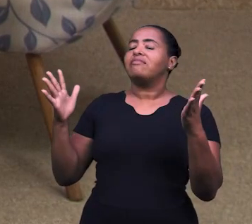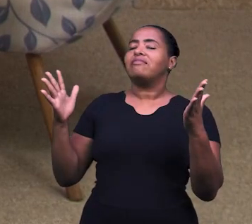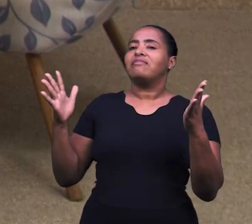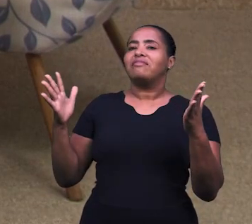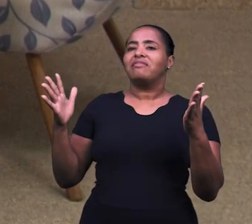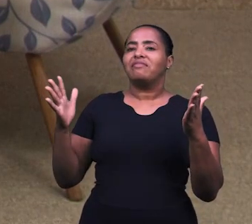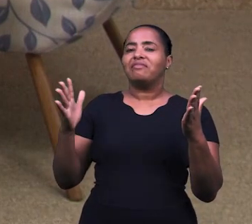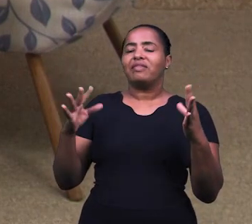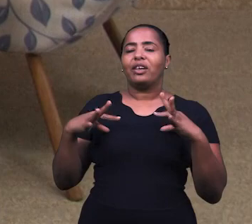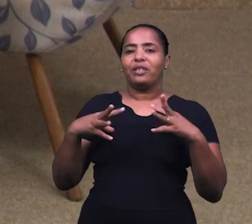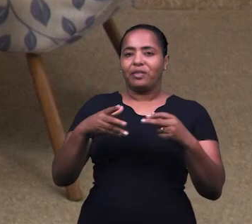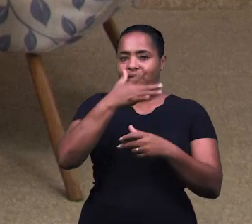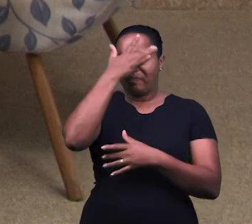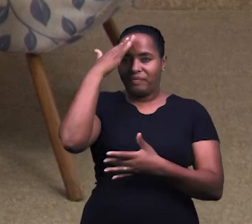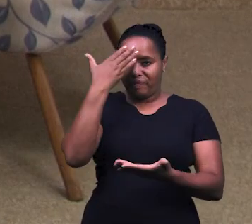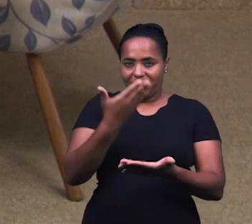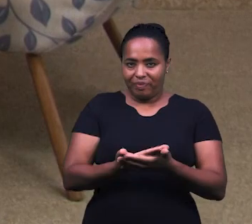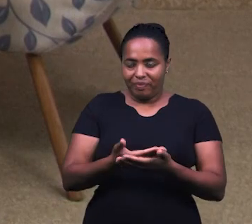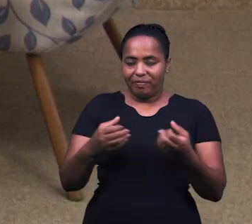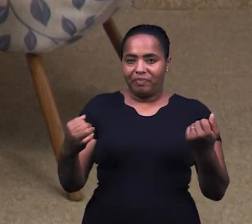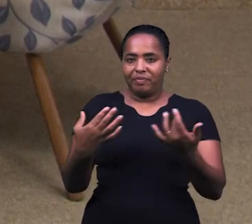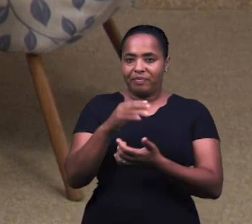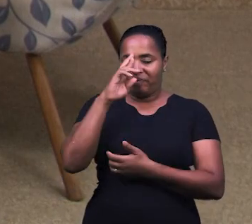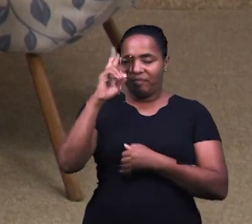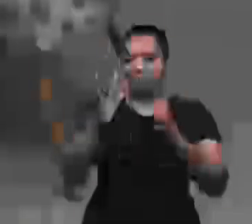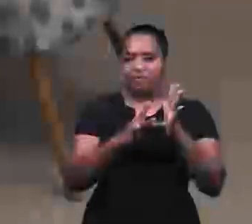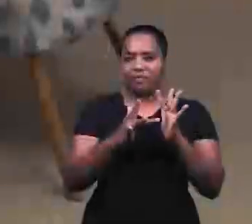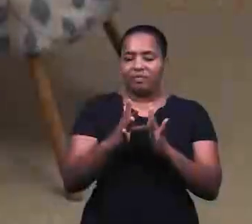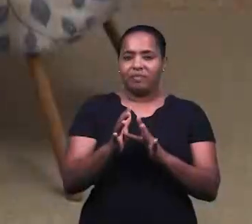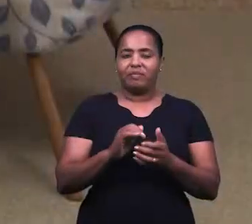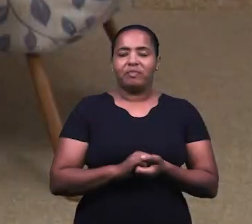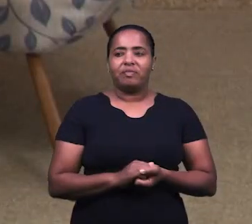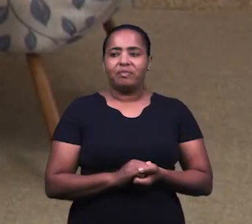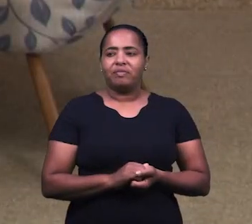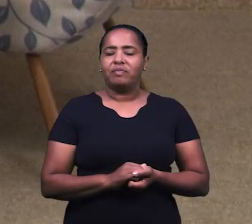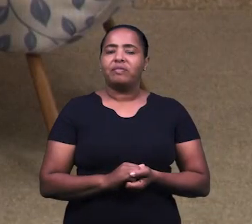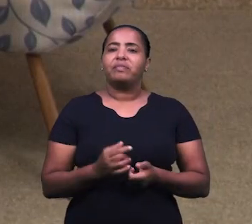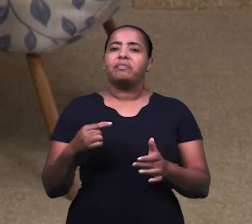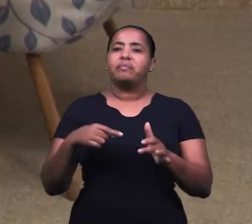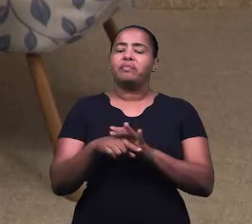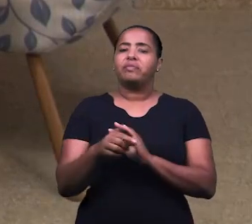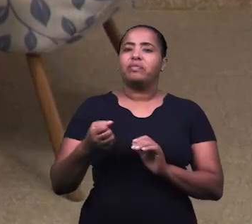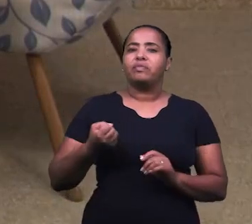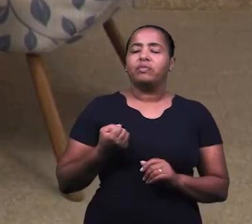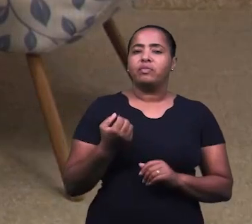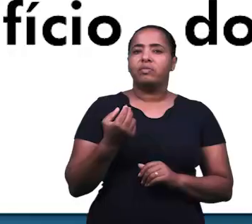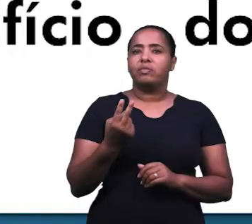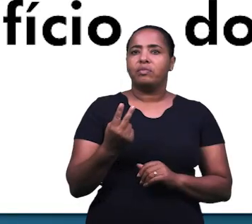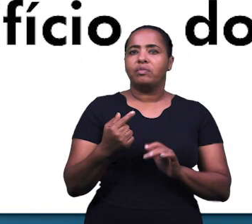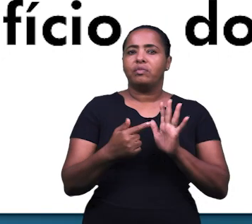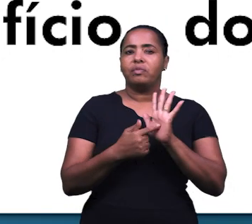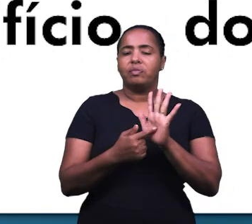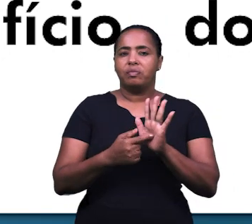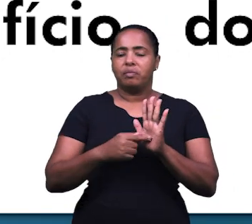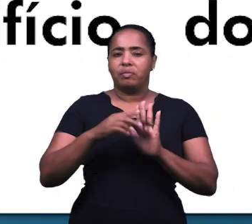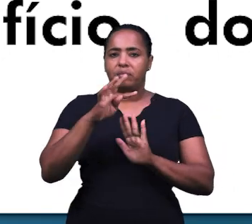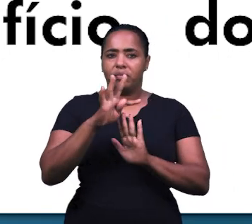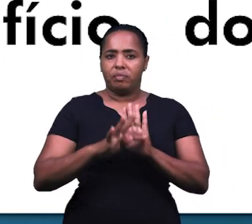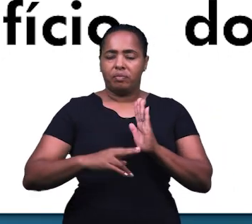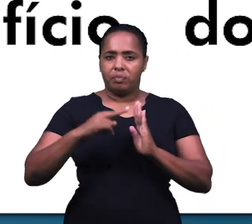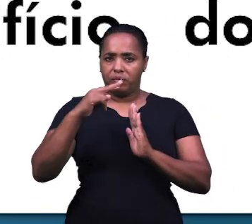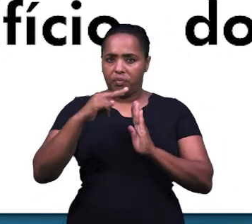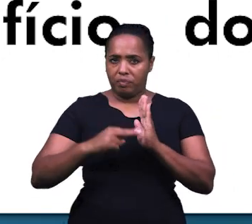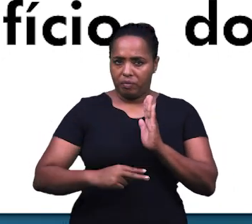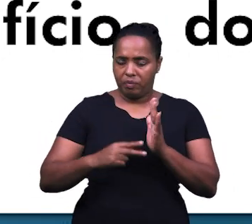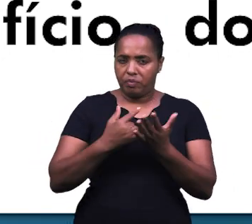maravilhosa, se abre para todo aquele que crê. Glória a Jesus. Amém. Vamos agora à pergunta de número 2, que diz assim: Lendo o texto